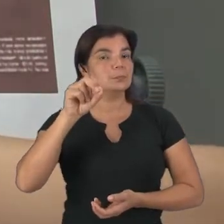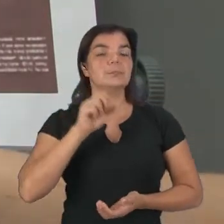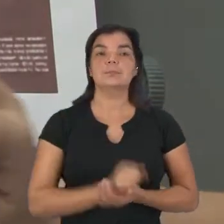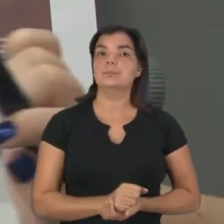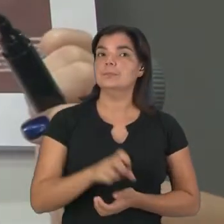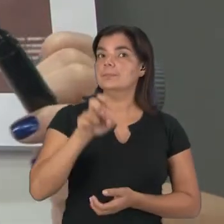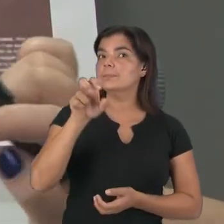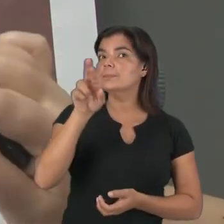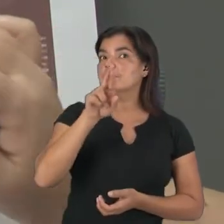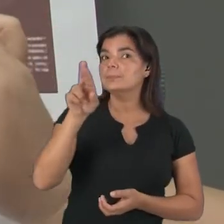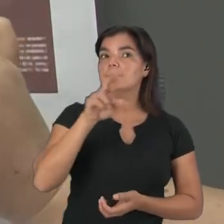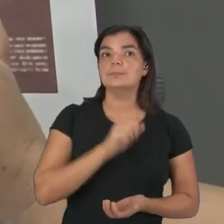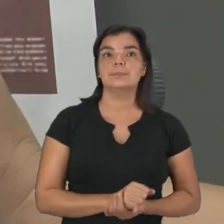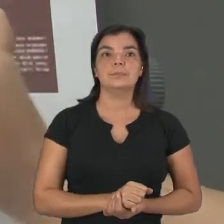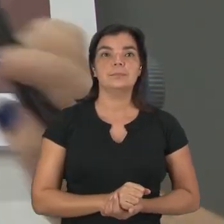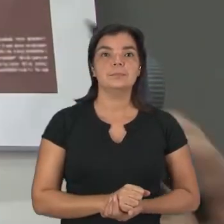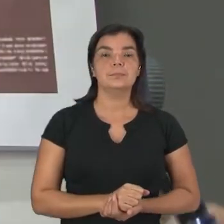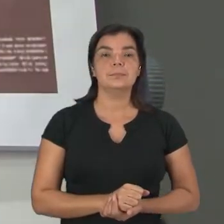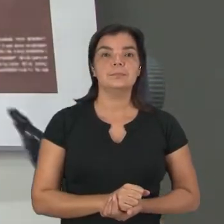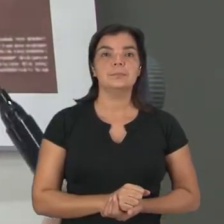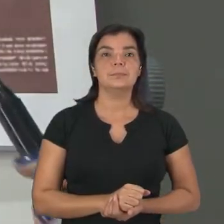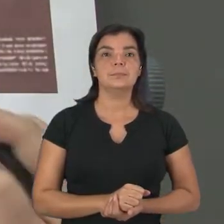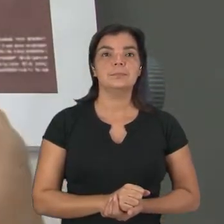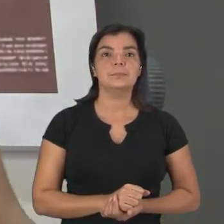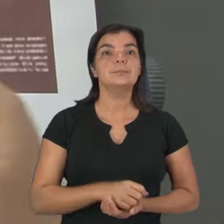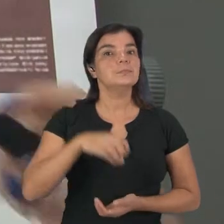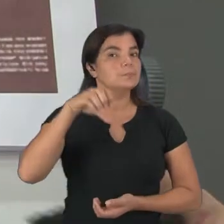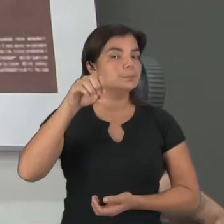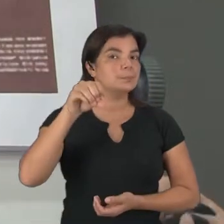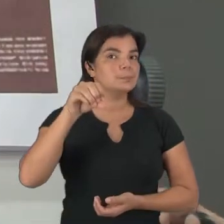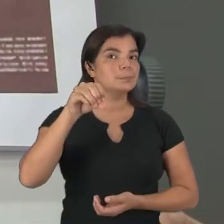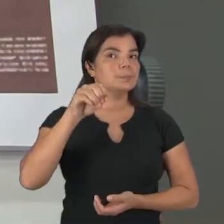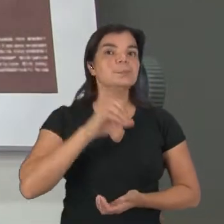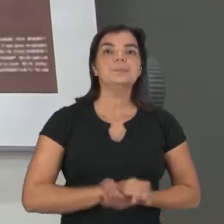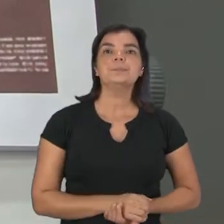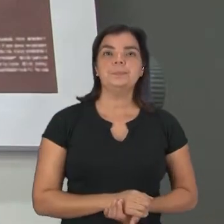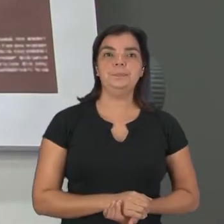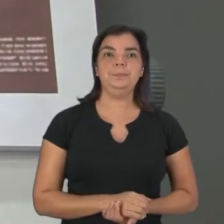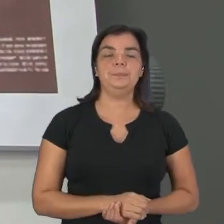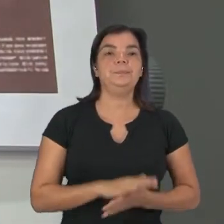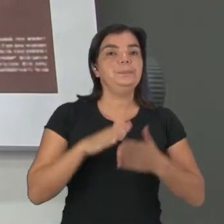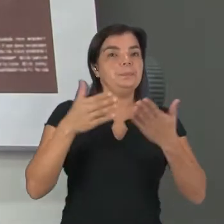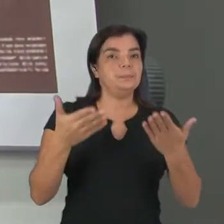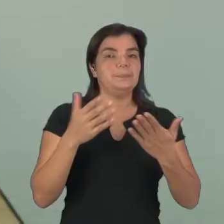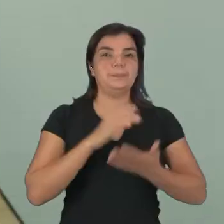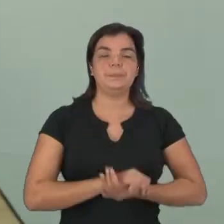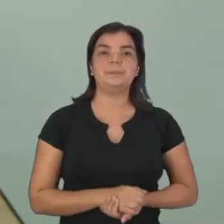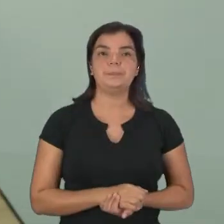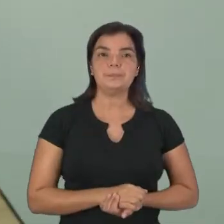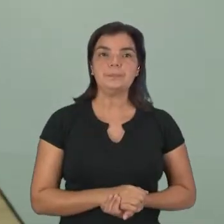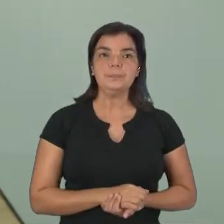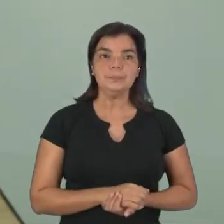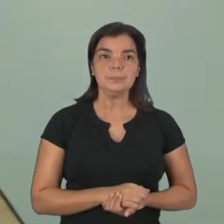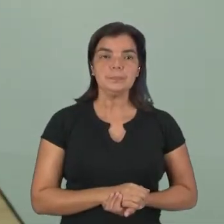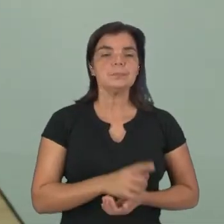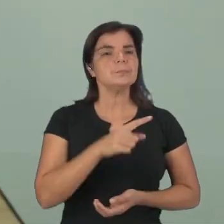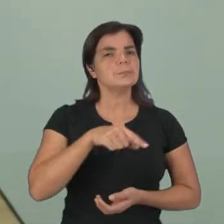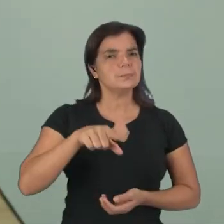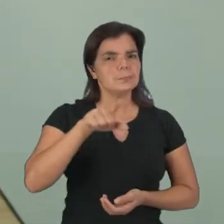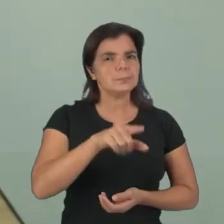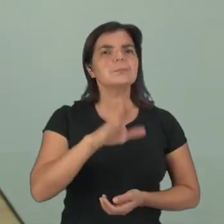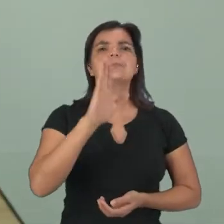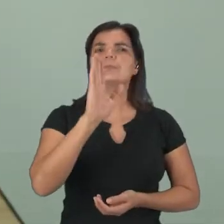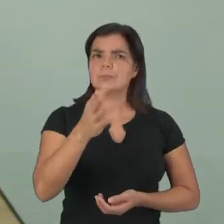R$3,50, R$5. Aqui só dá para ver o 9, né? Então, essas formas vocês